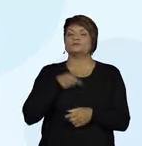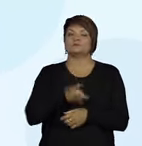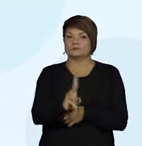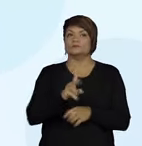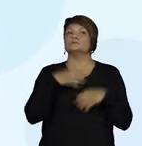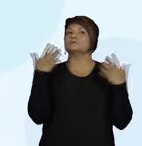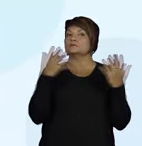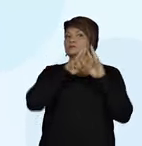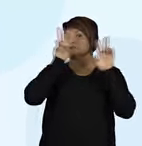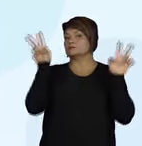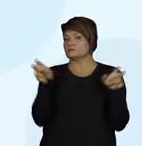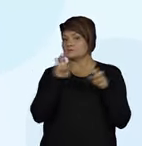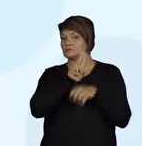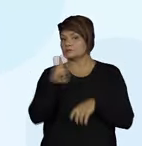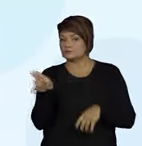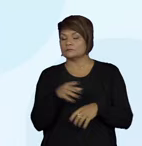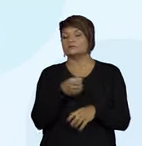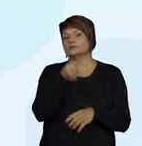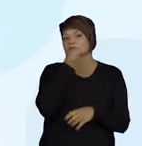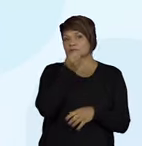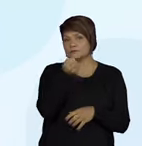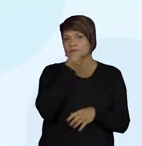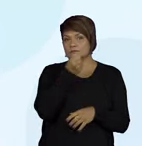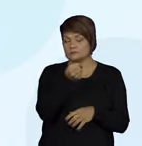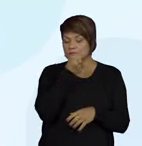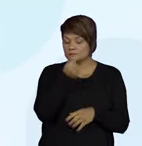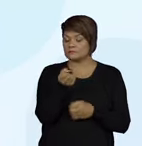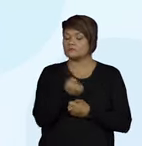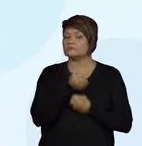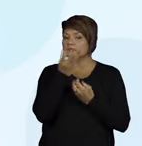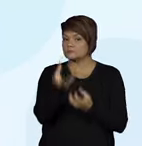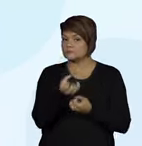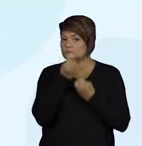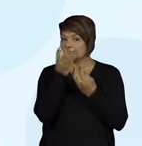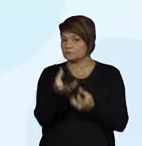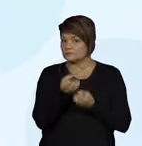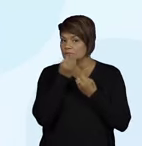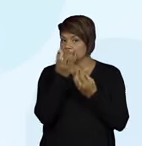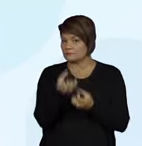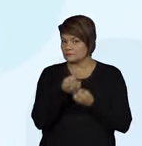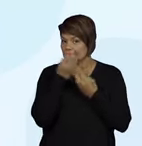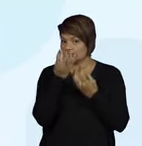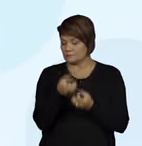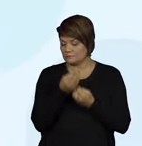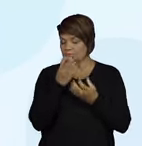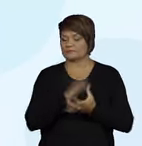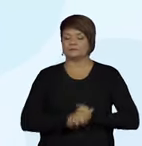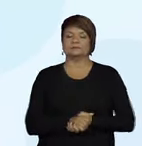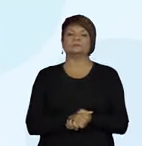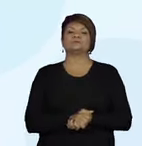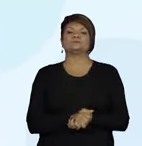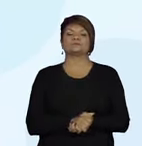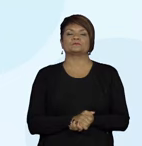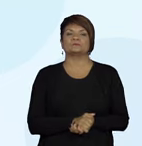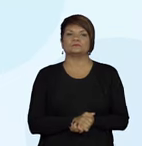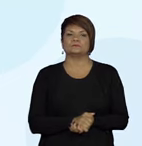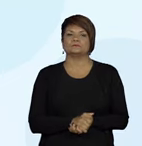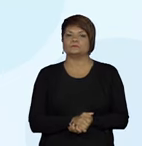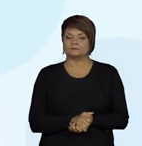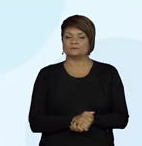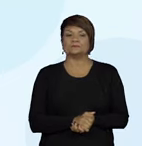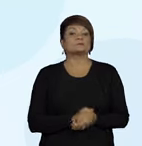aula, Entrevistando e se Informando. Muito bem. Vamos dar uma olhadinha, então, qual